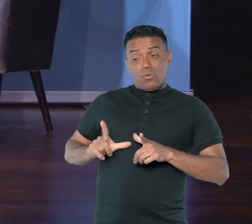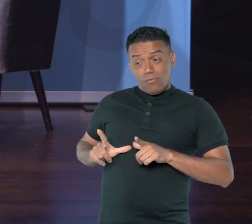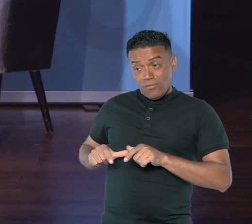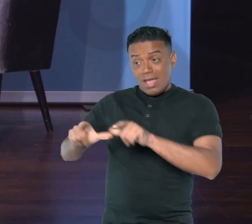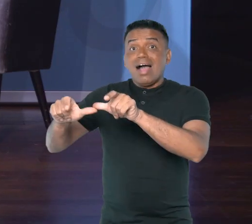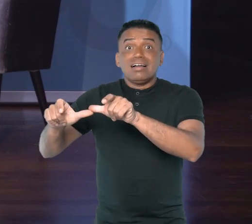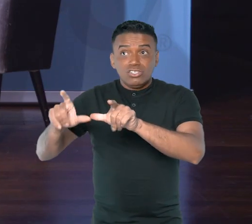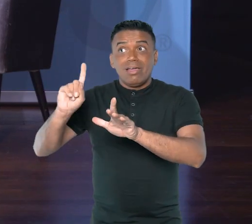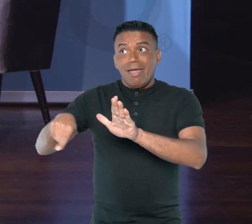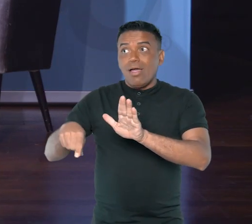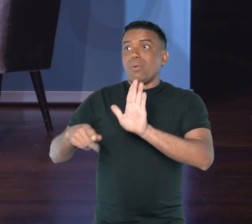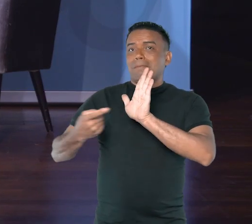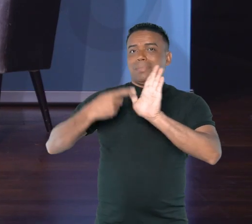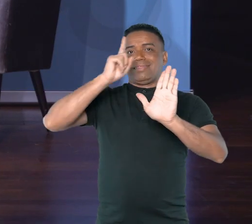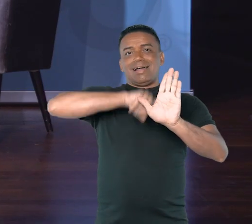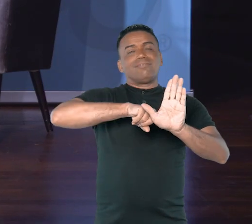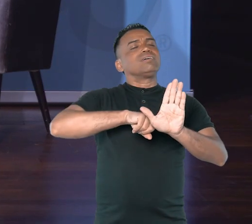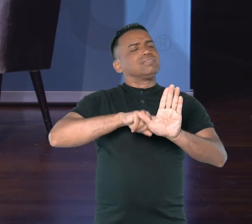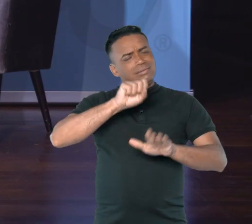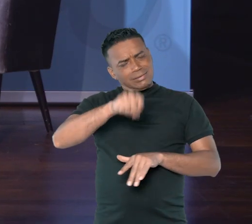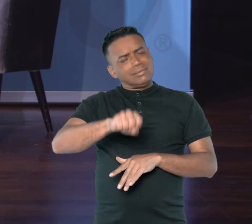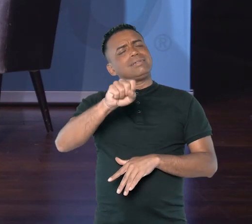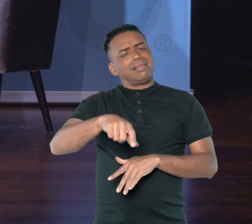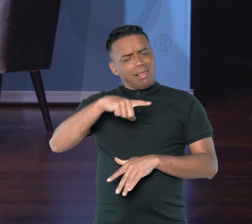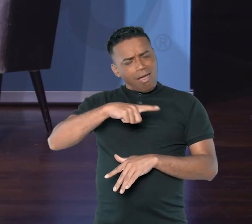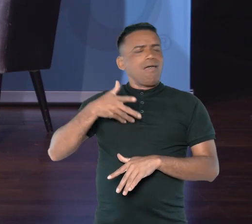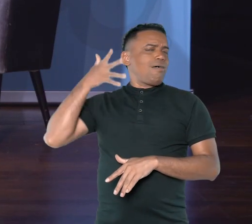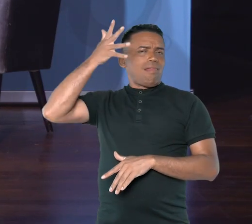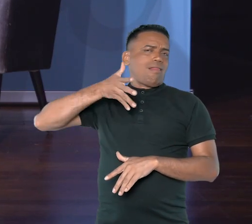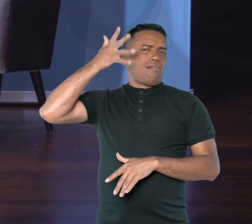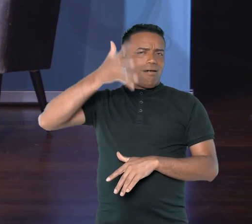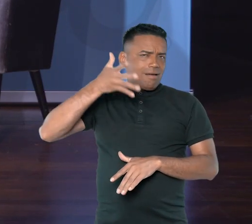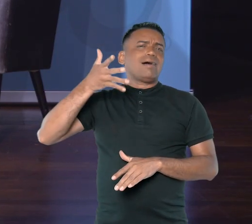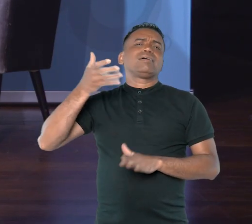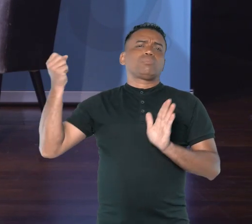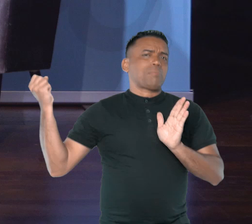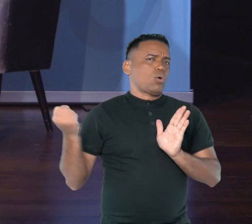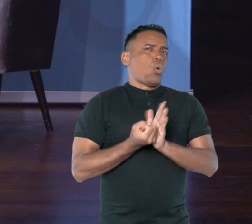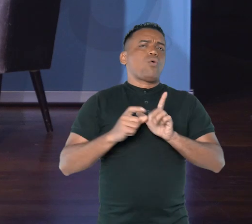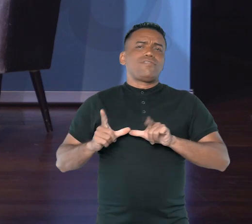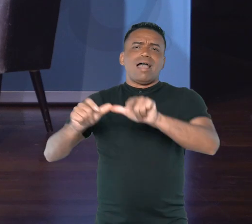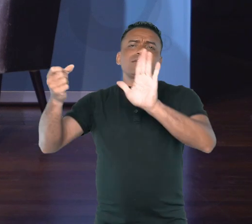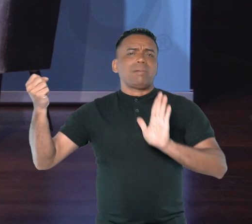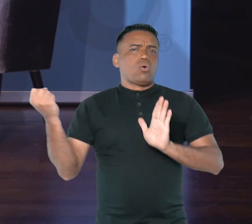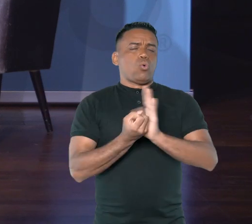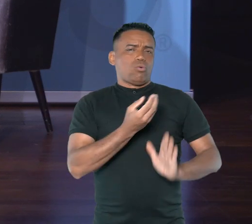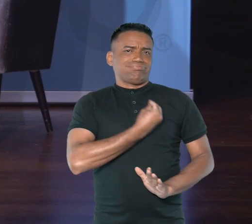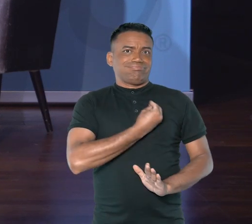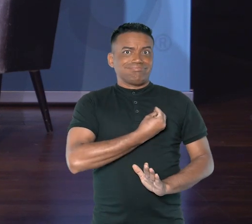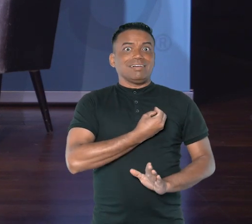faço, sim, relatos de viagens que me marcaram por diferentes razões, mas eu acho que o que está por trás dessas viagens é um ensaio